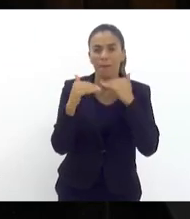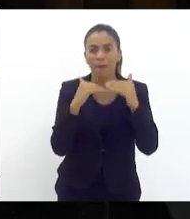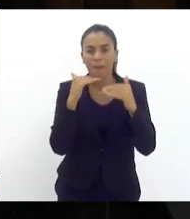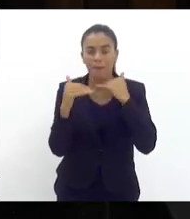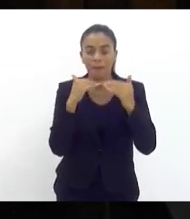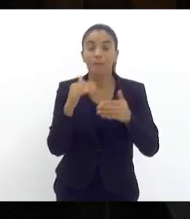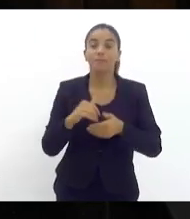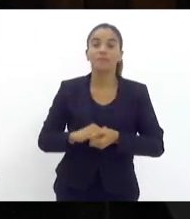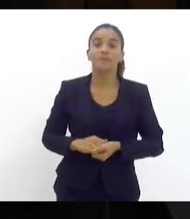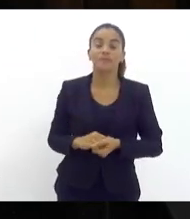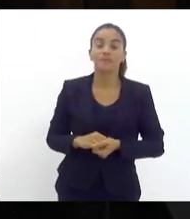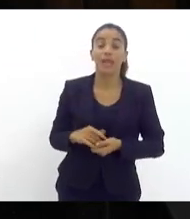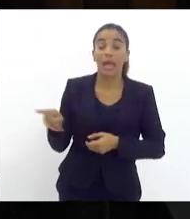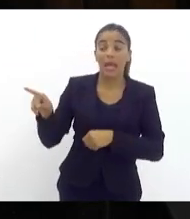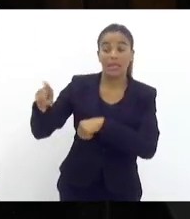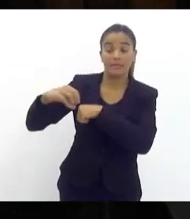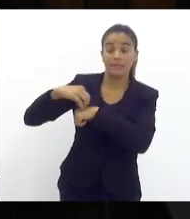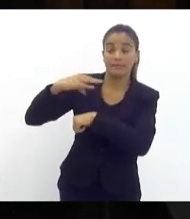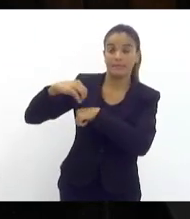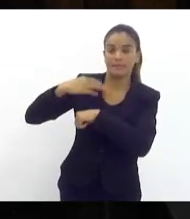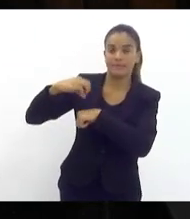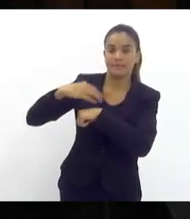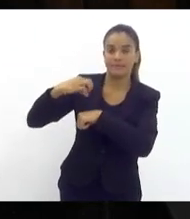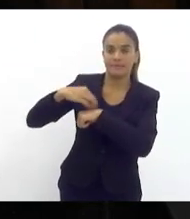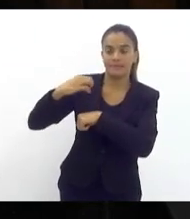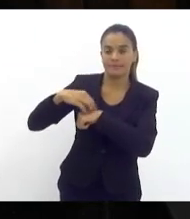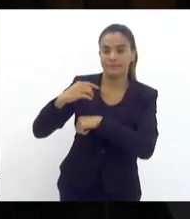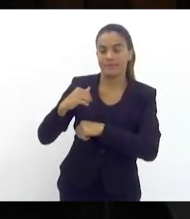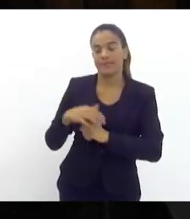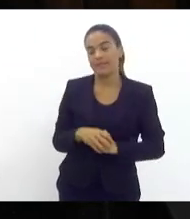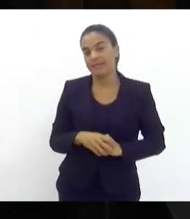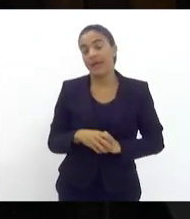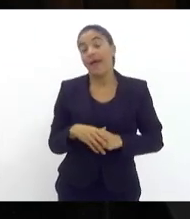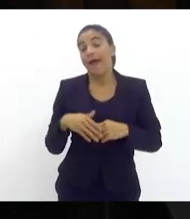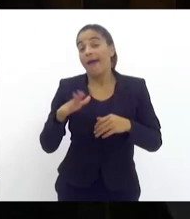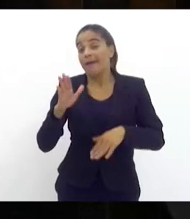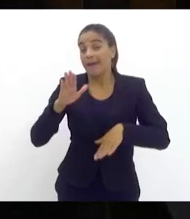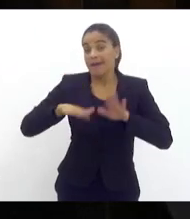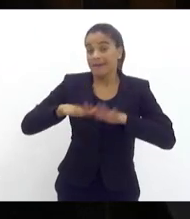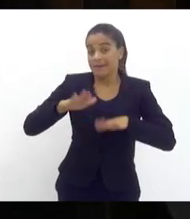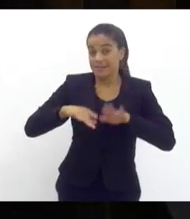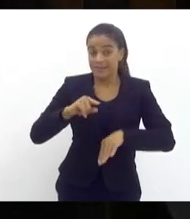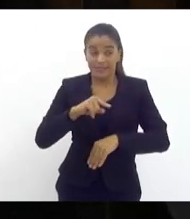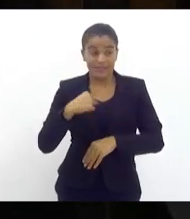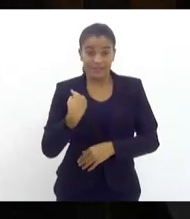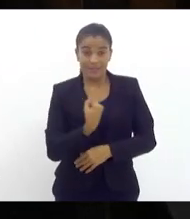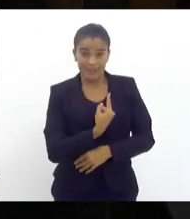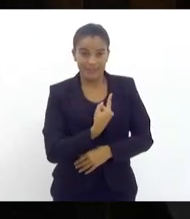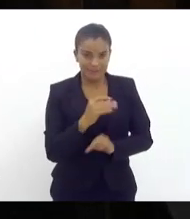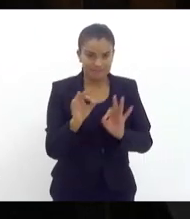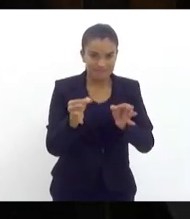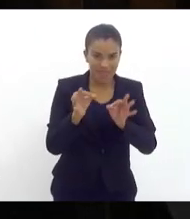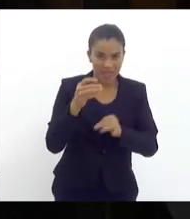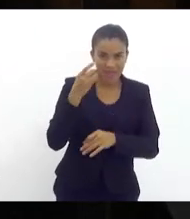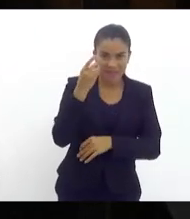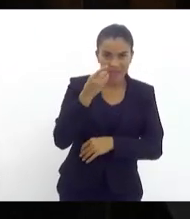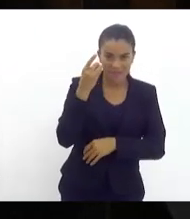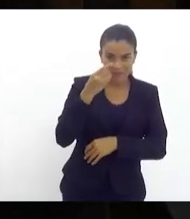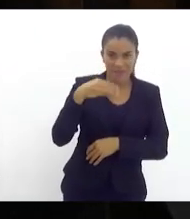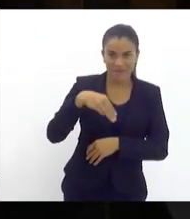e dizendo E aí às vezes nós né Deputado